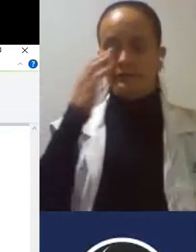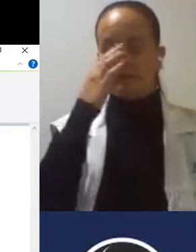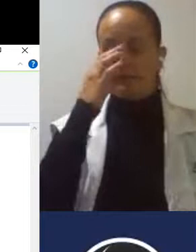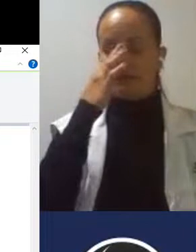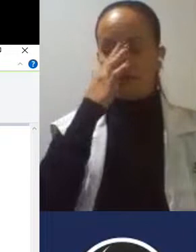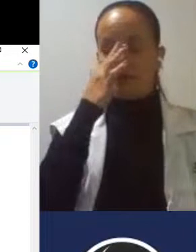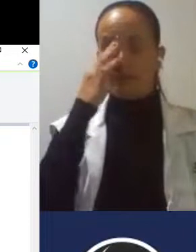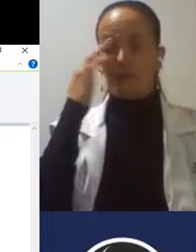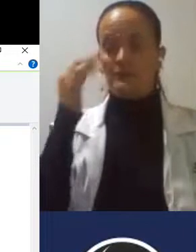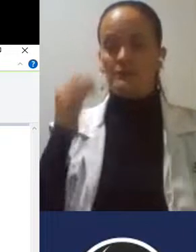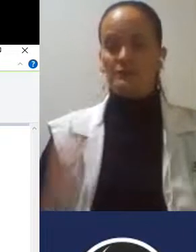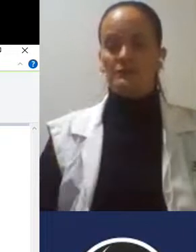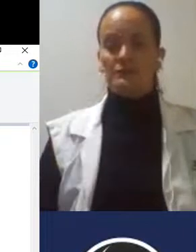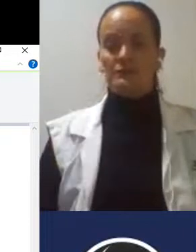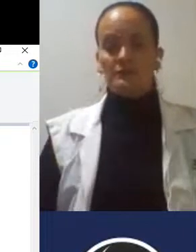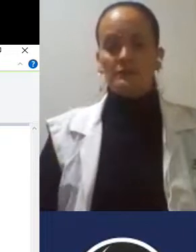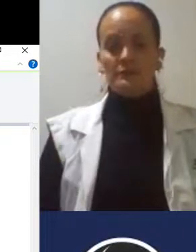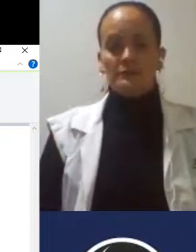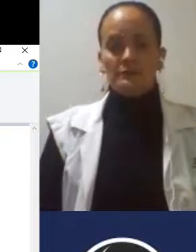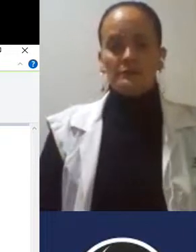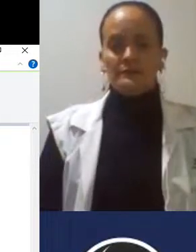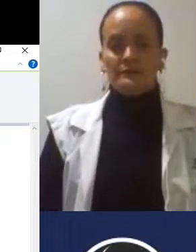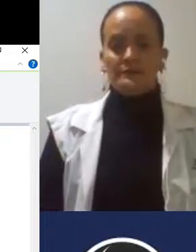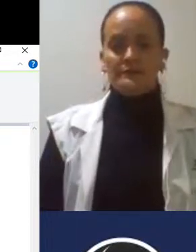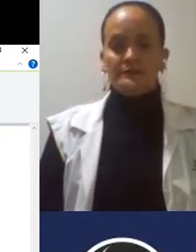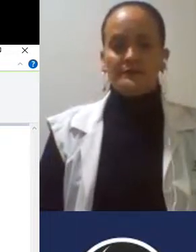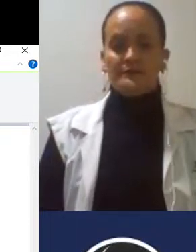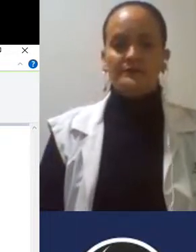50 ohms.